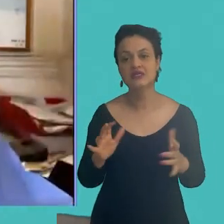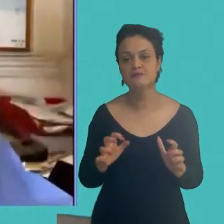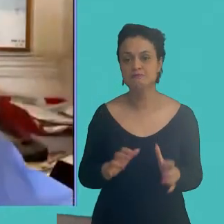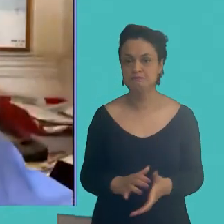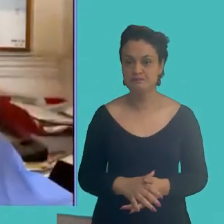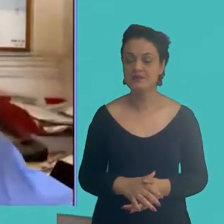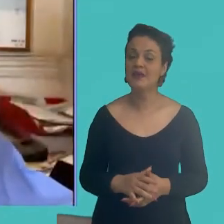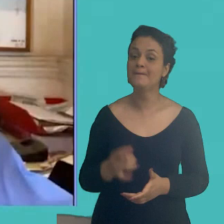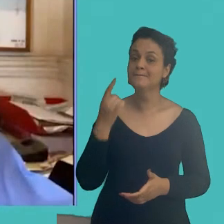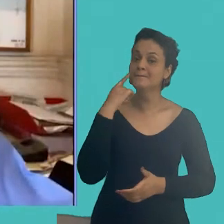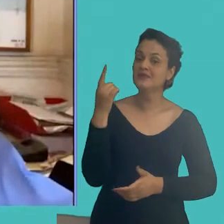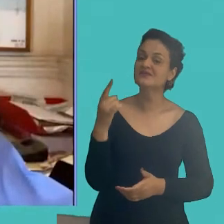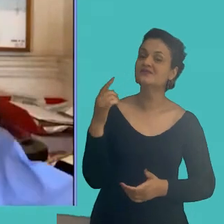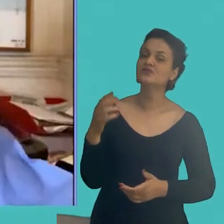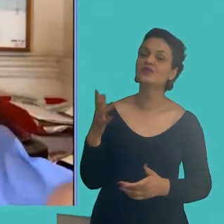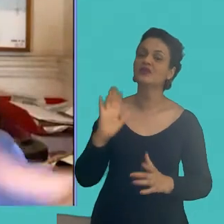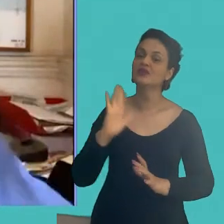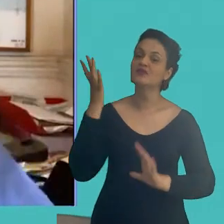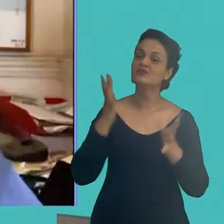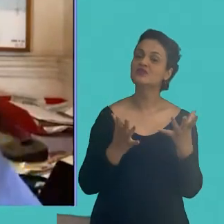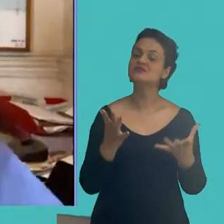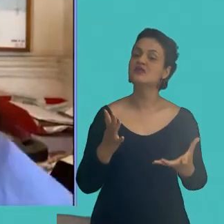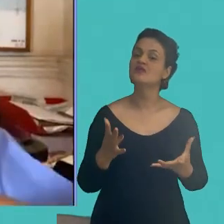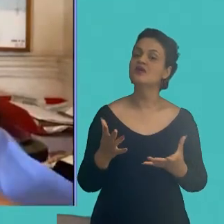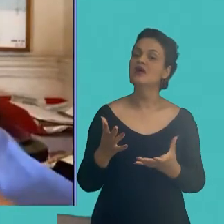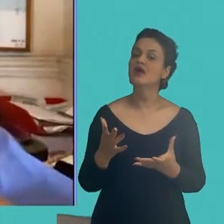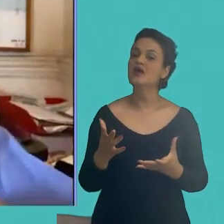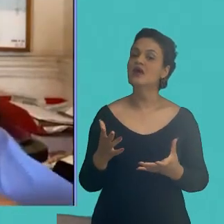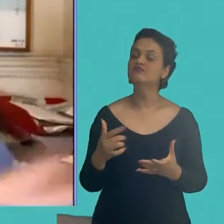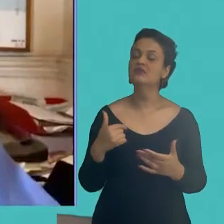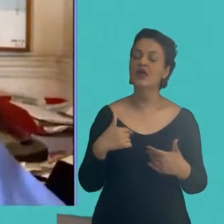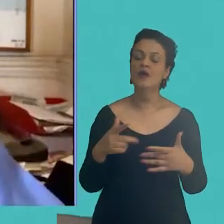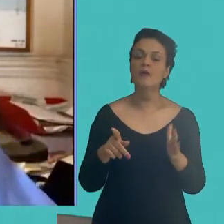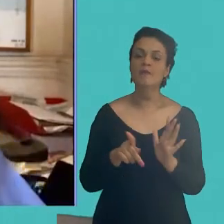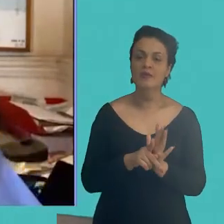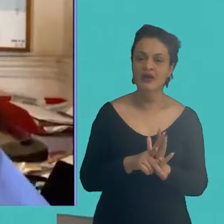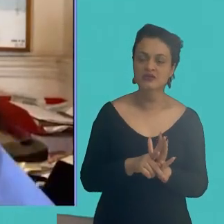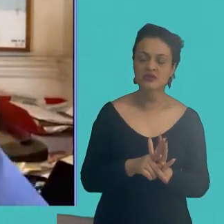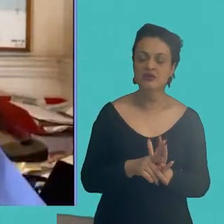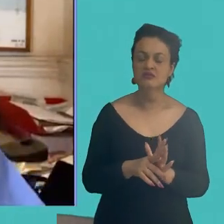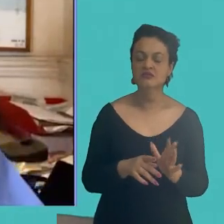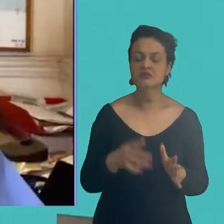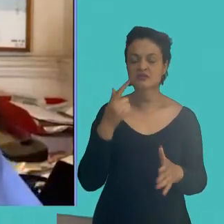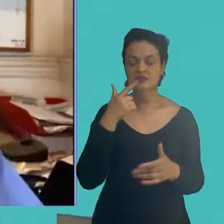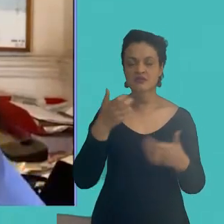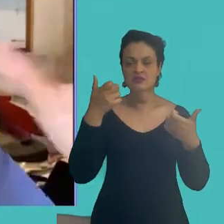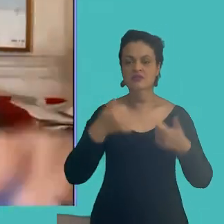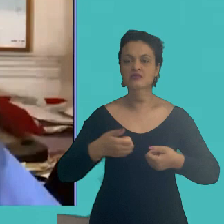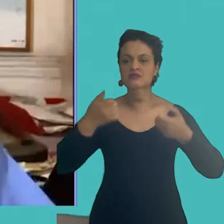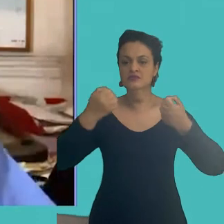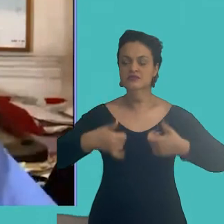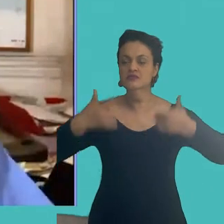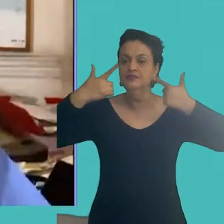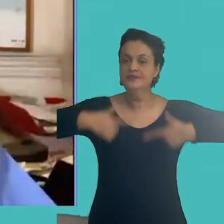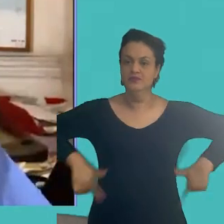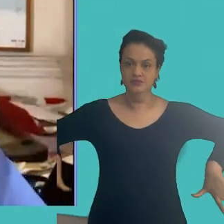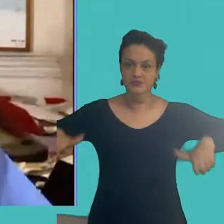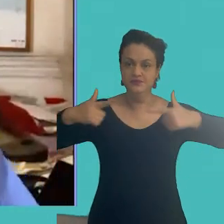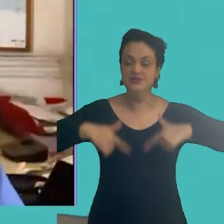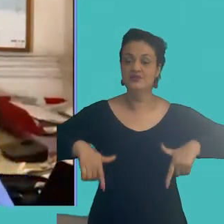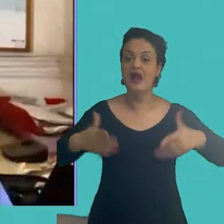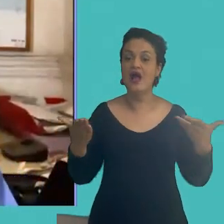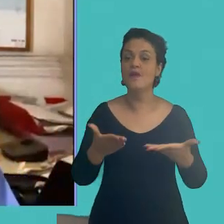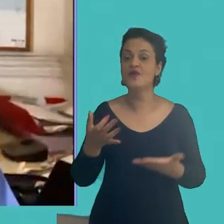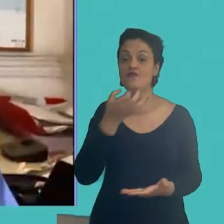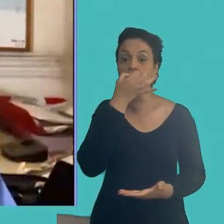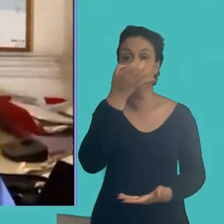determinado acontecimento, como se eu não fosse parte do Brasil, como se eu estivesse olhando o Brasil de fora e tratando de descrever. Agora eu vou entrar com o meu lado pessoal